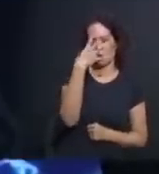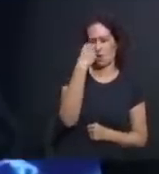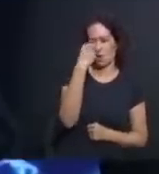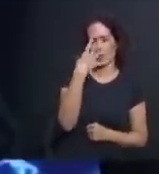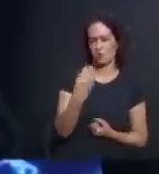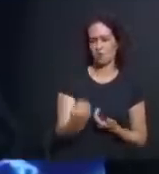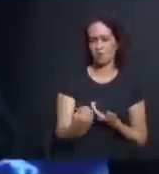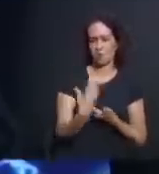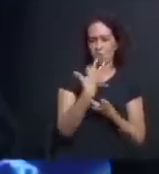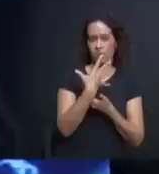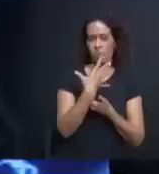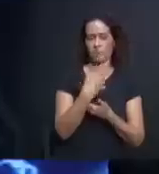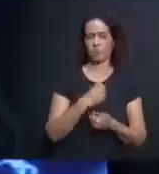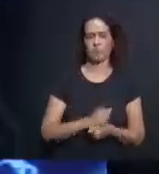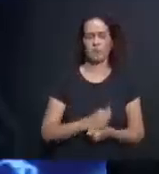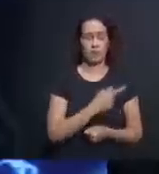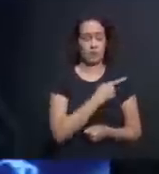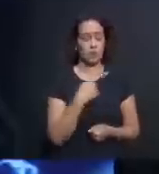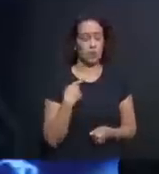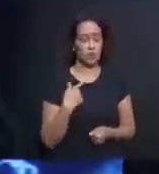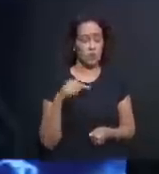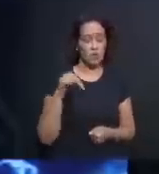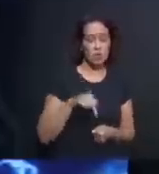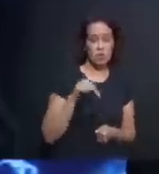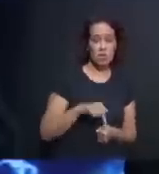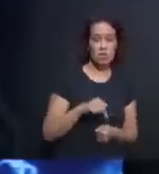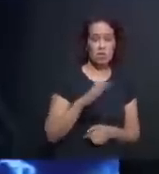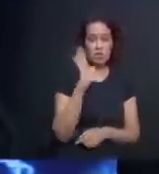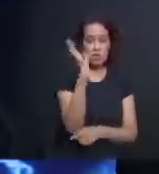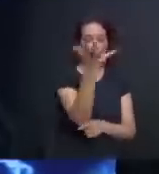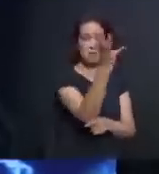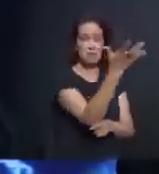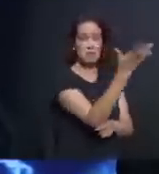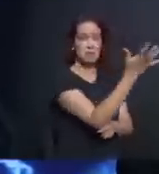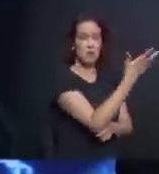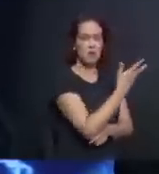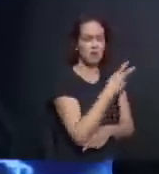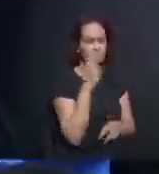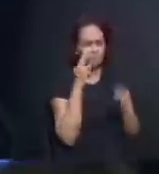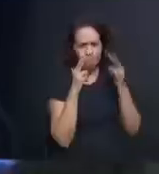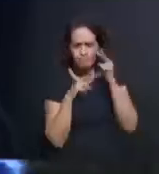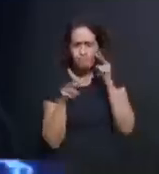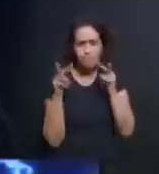Pastor, eu estou aqui no meio do mato, batizando os nepali. Não dava para achar, porque os nepali é desse tamanhozinho assim.